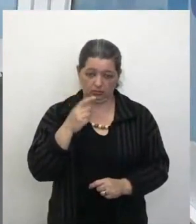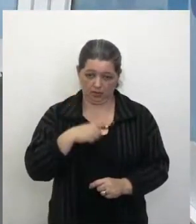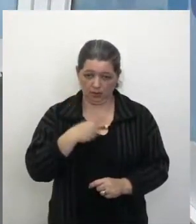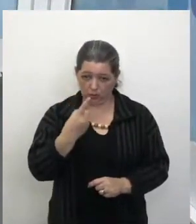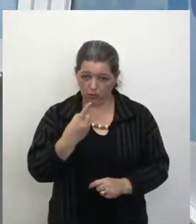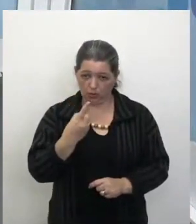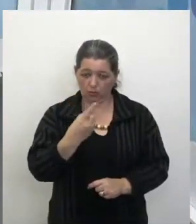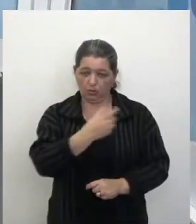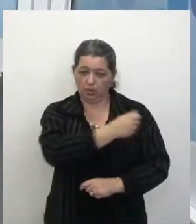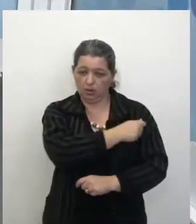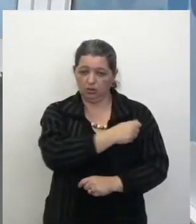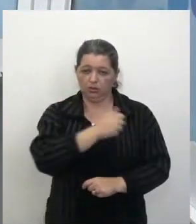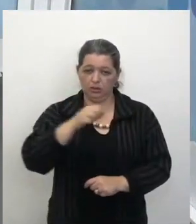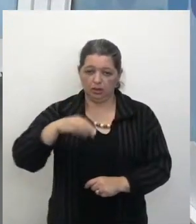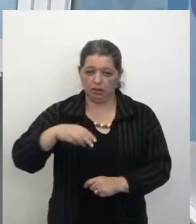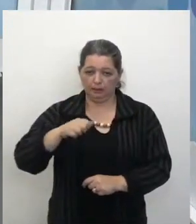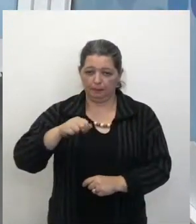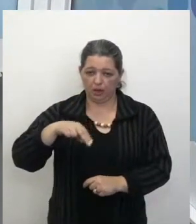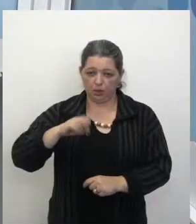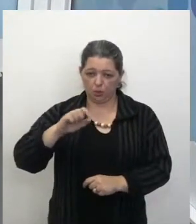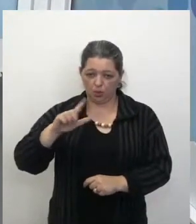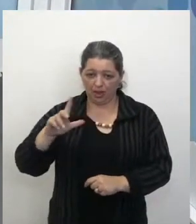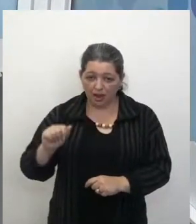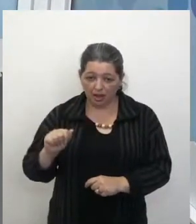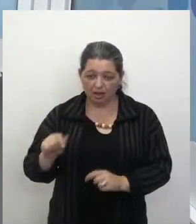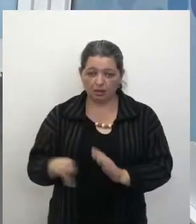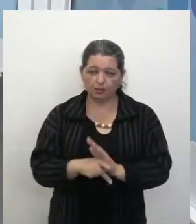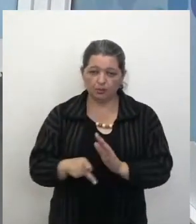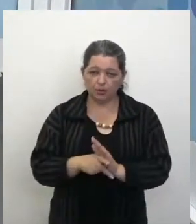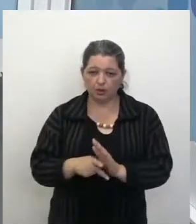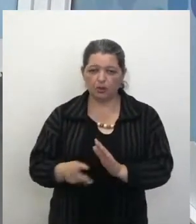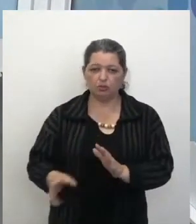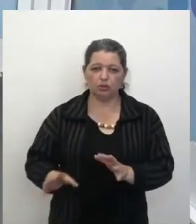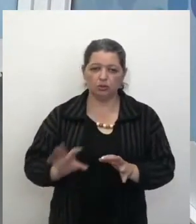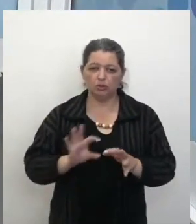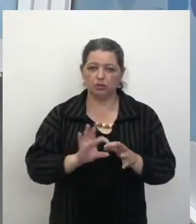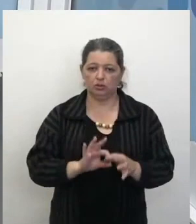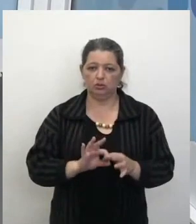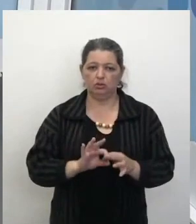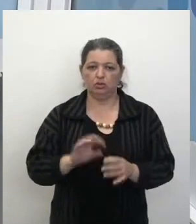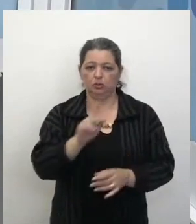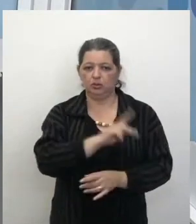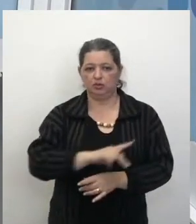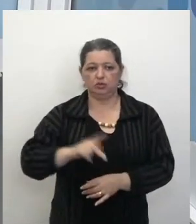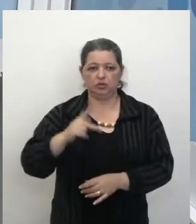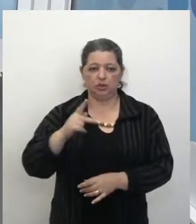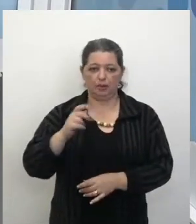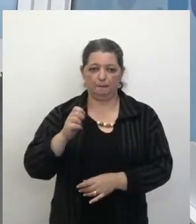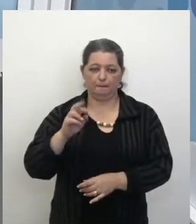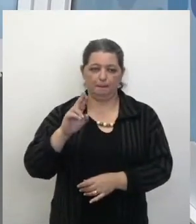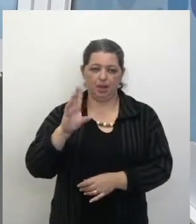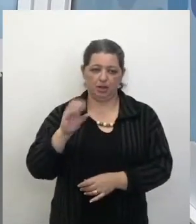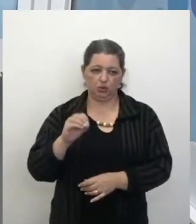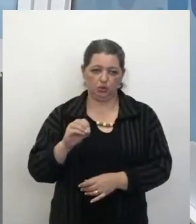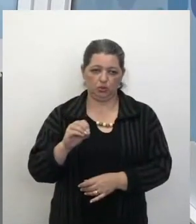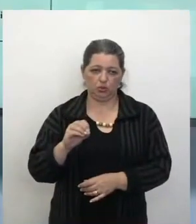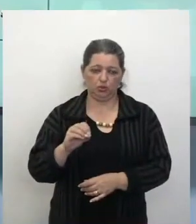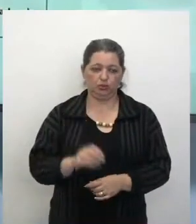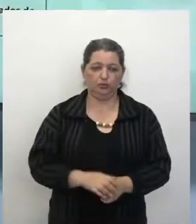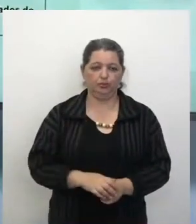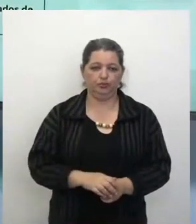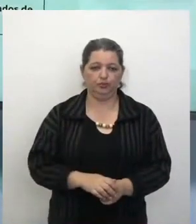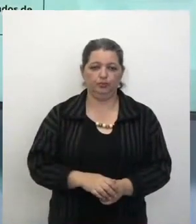aluna que se chama Manuela e escreveu integralistas pelo Professor Pedro Gomes Volta para mim Manoela